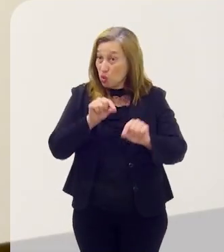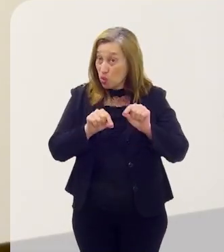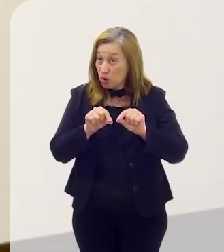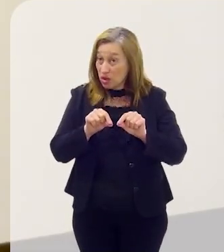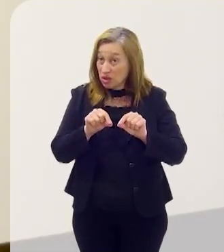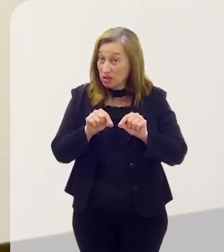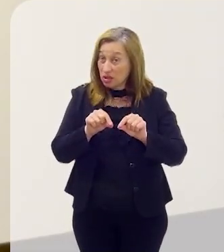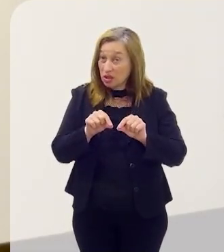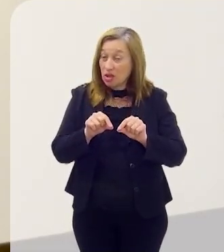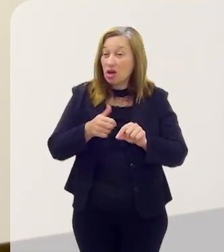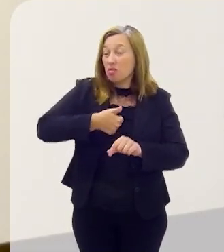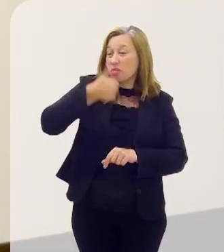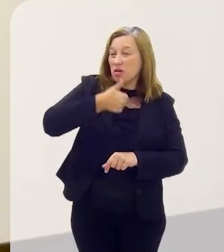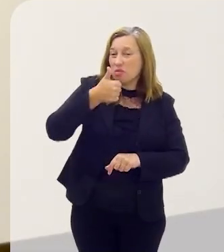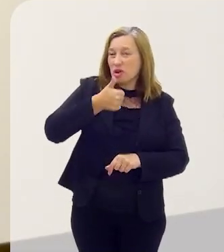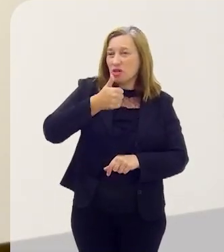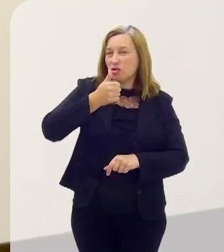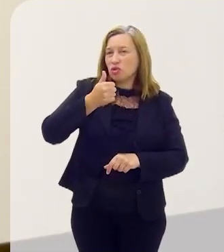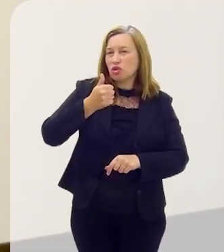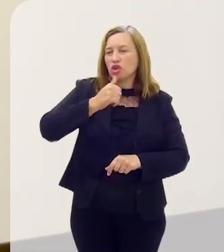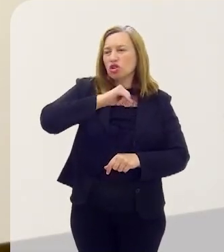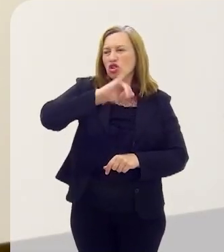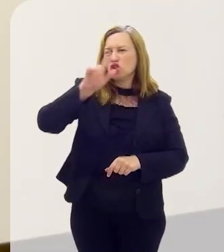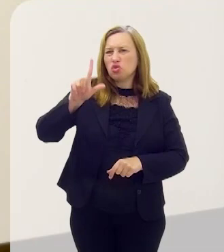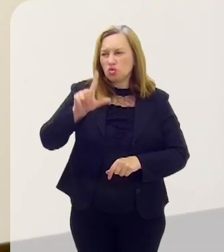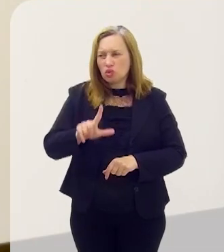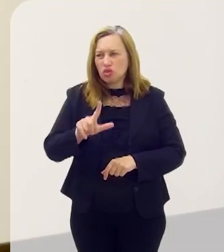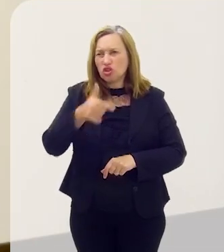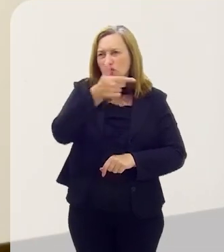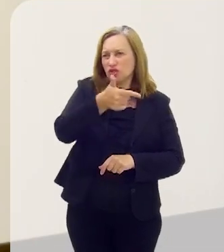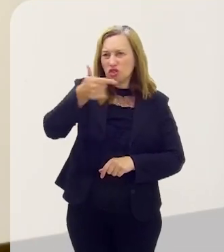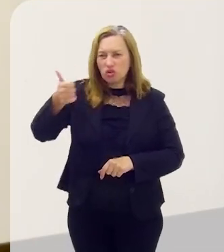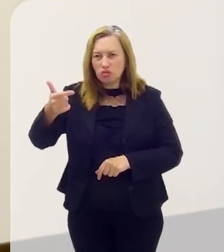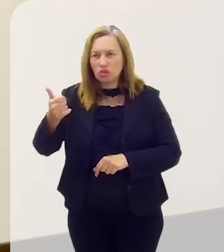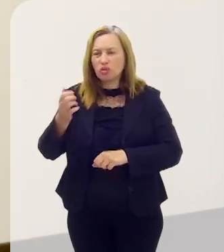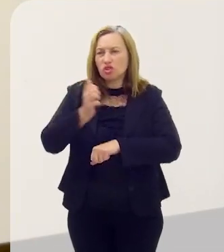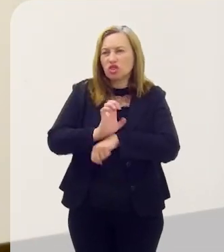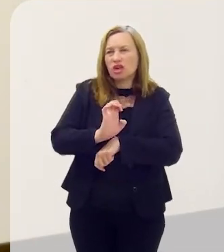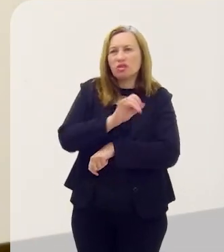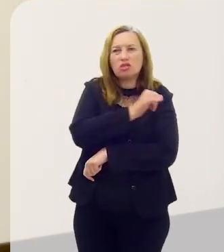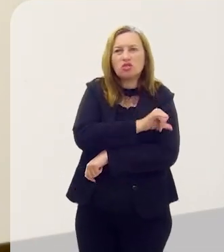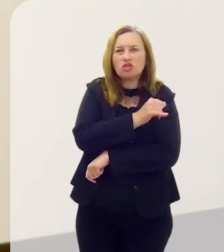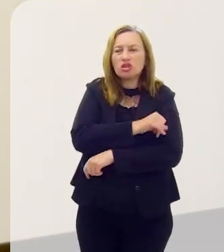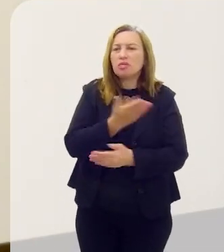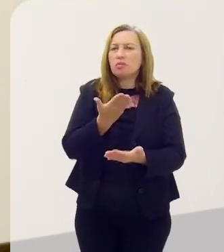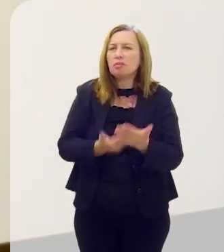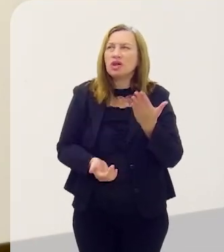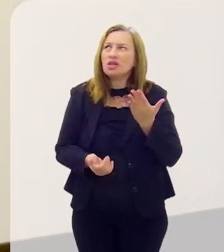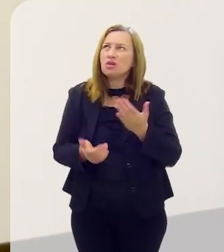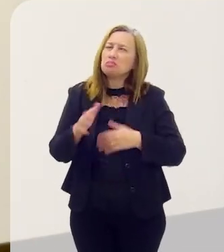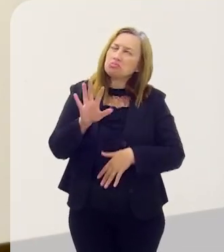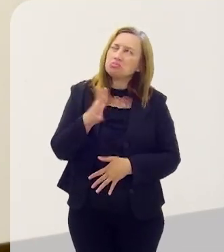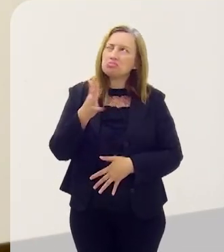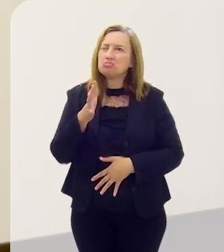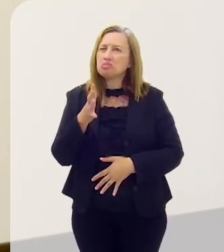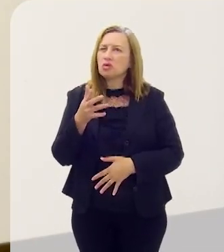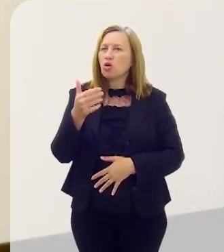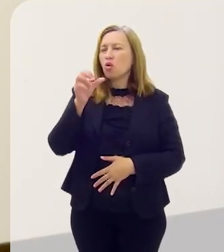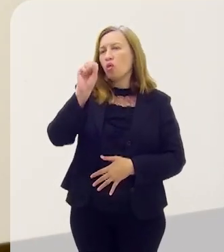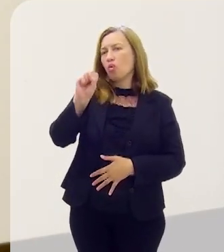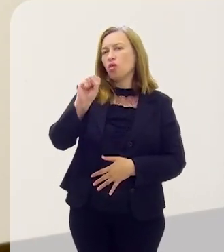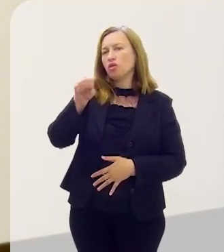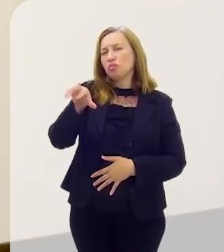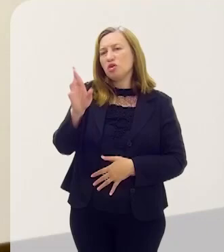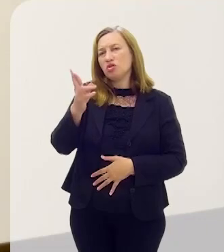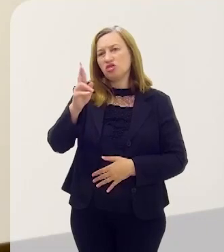que foi a partir de 1º de julho de 2022, né, o estado do Rio de Janeiro perdeu